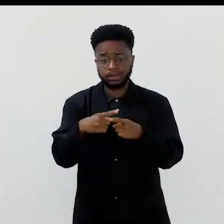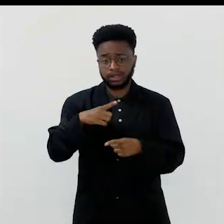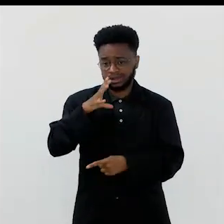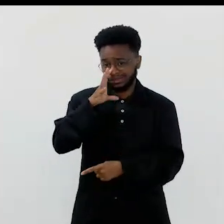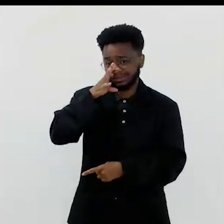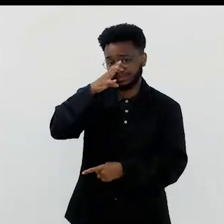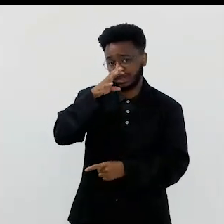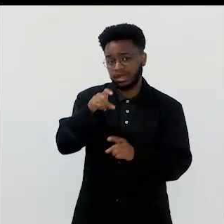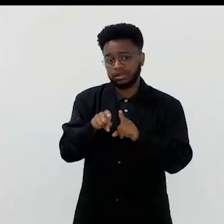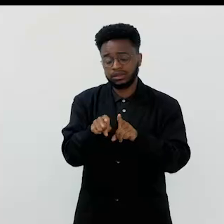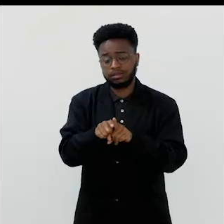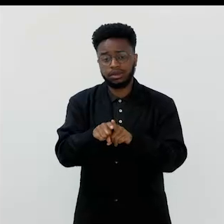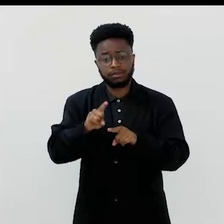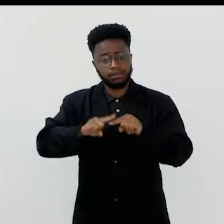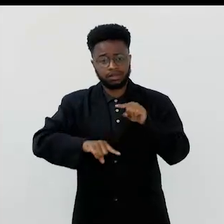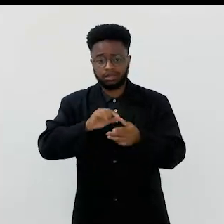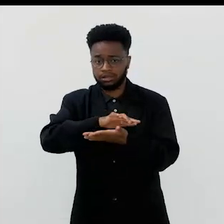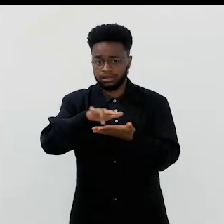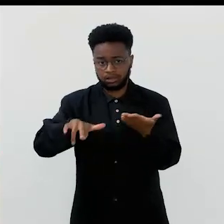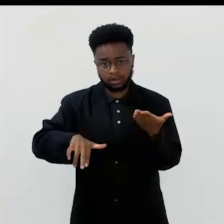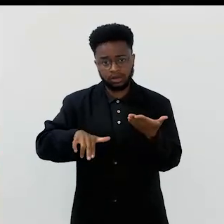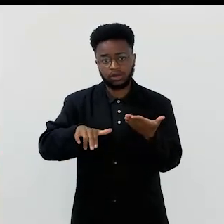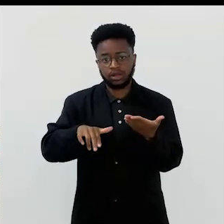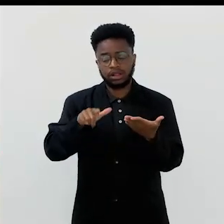Para cortar o isopor, poliuretano,